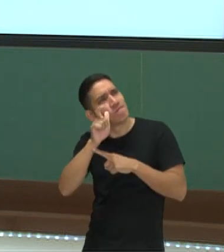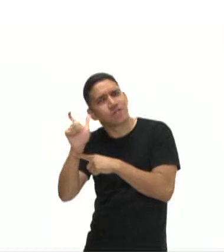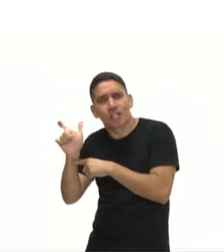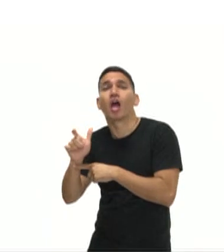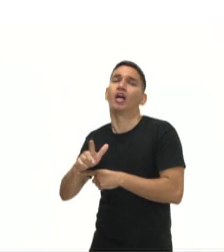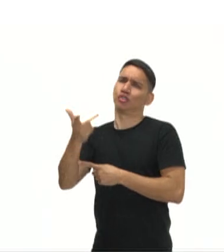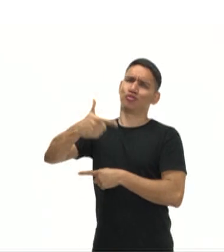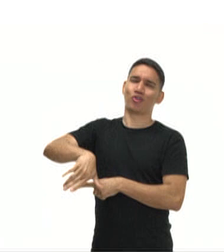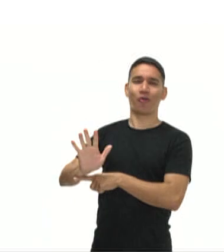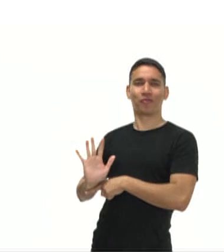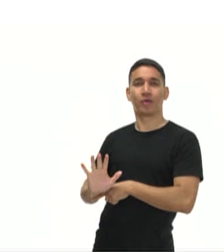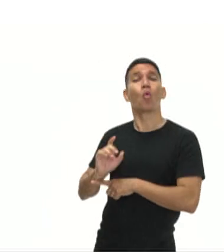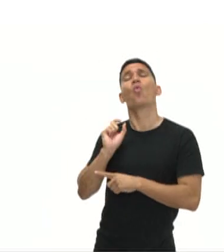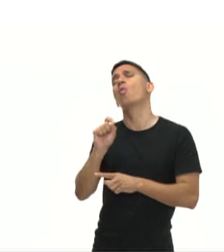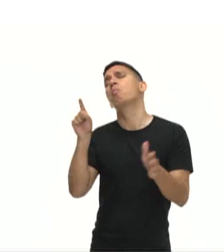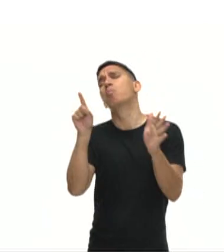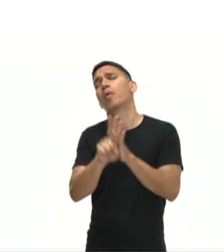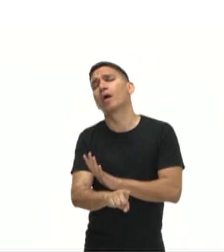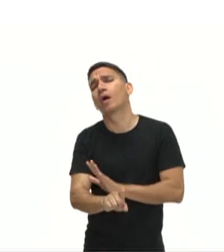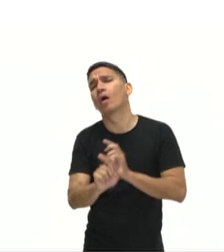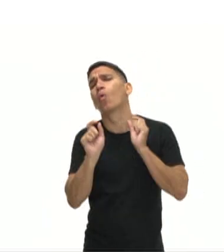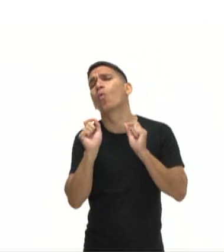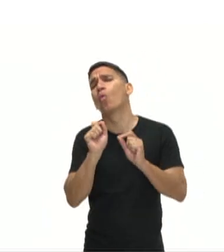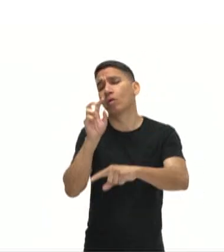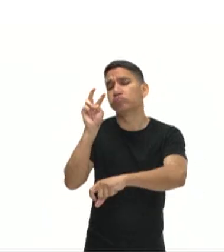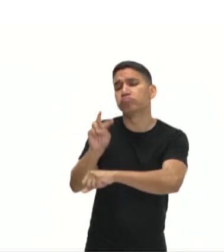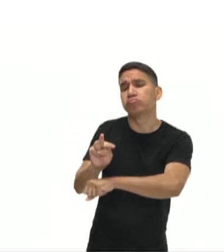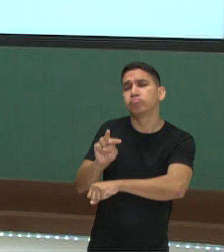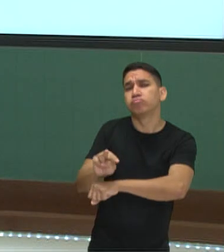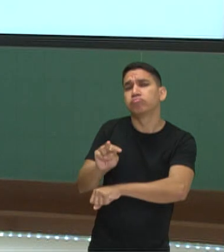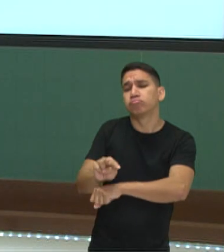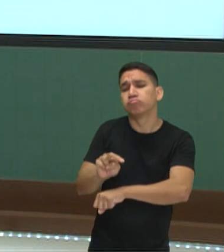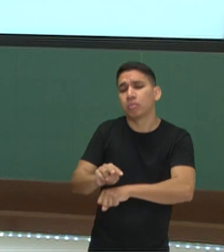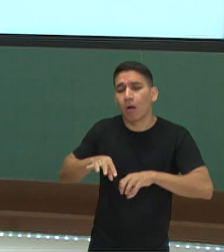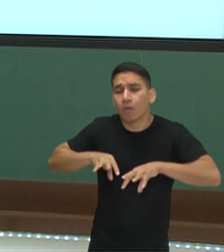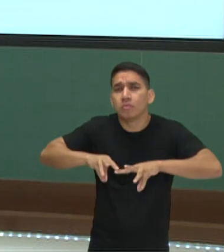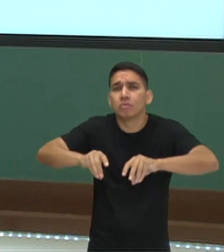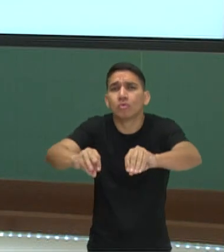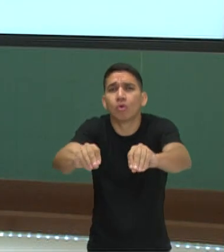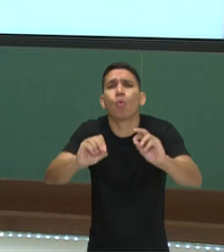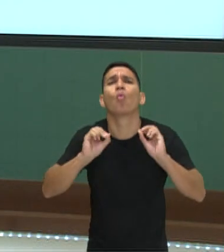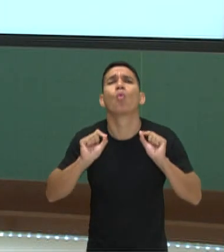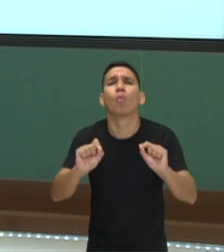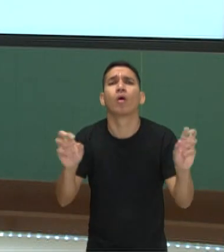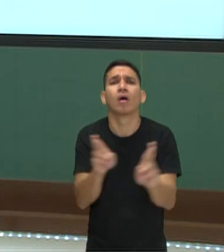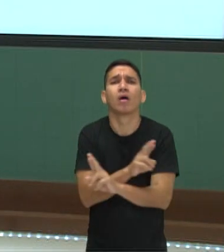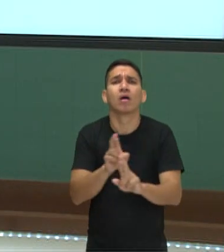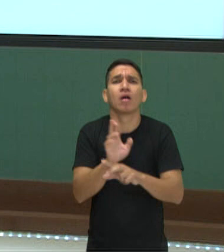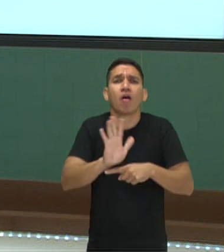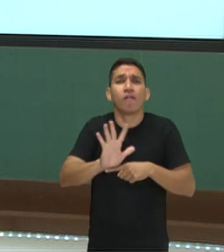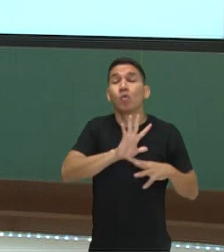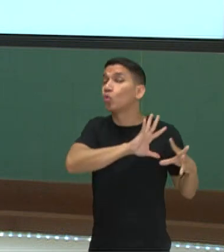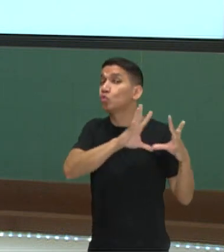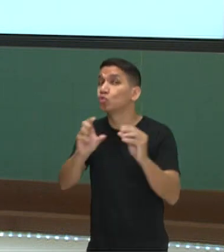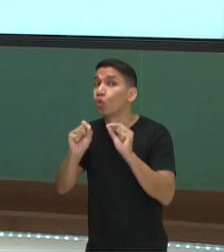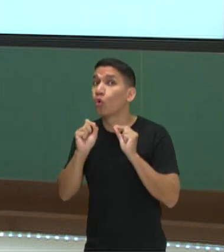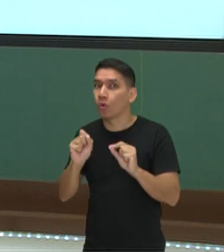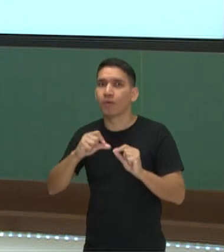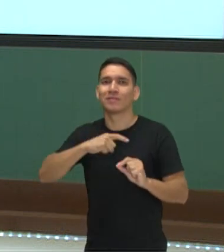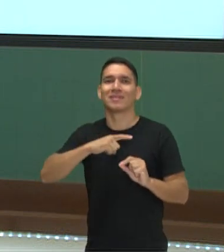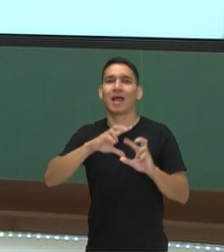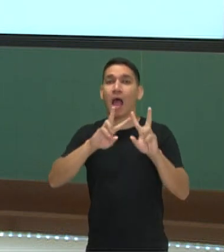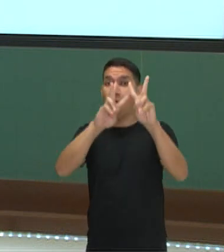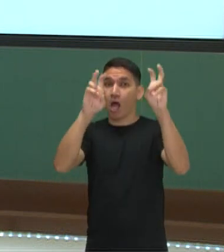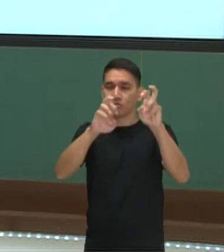que podemos fazer para preservar o solo? Qual é essa relação? O filme todo gira